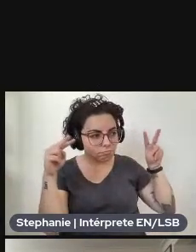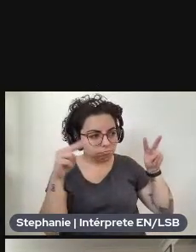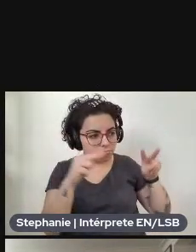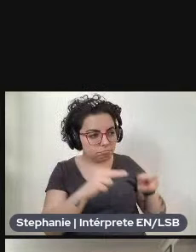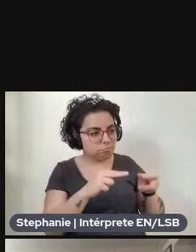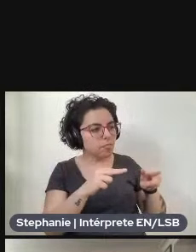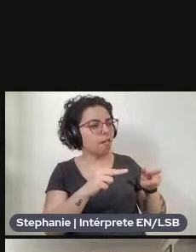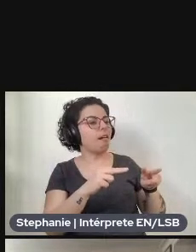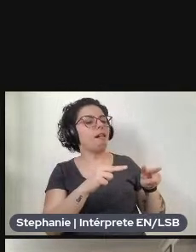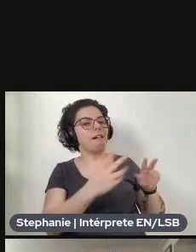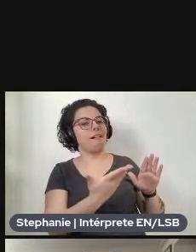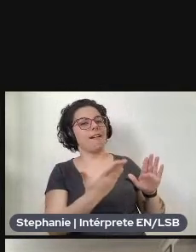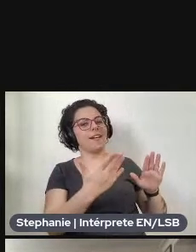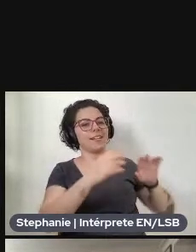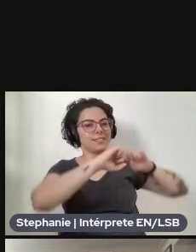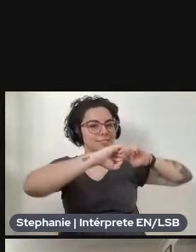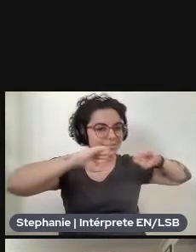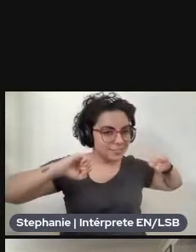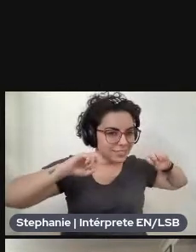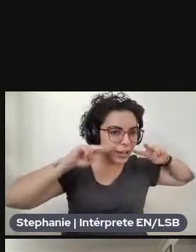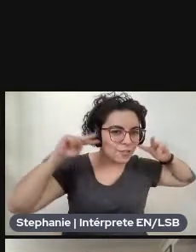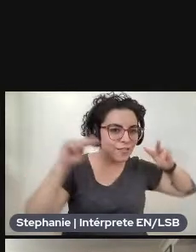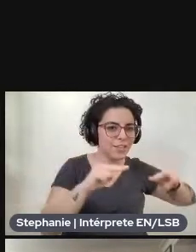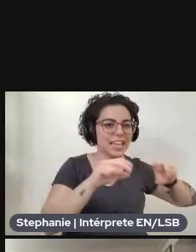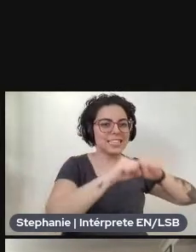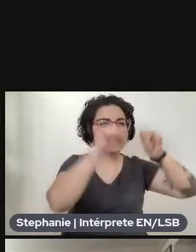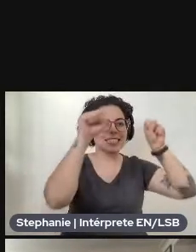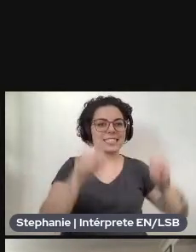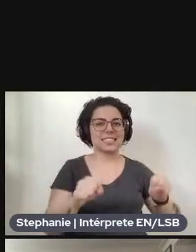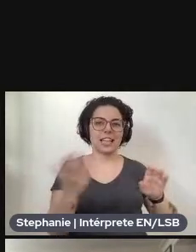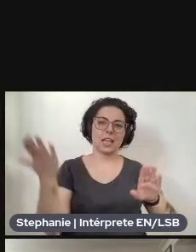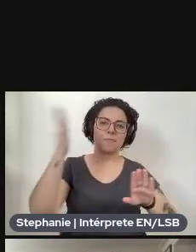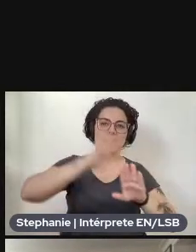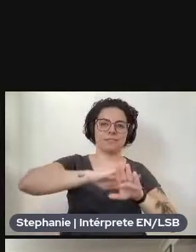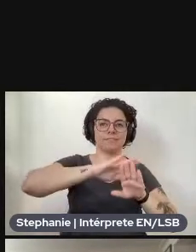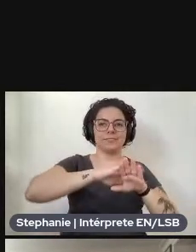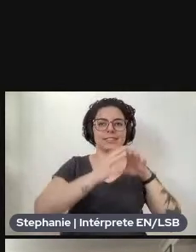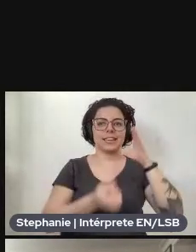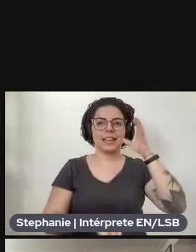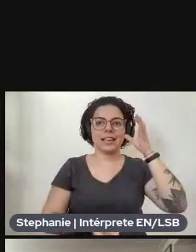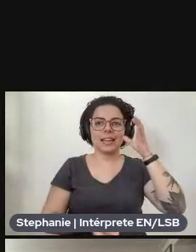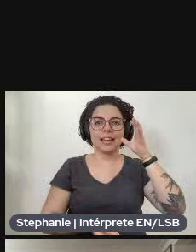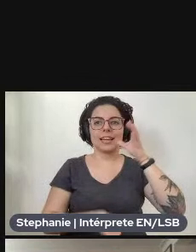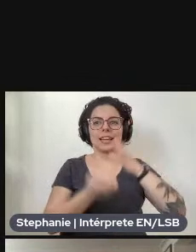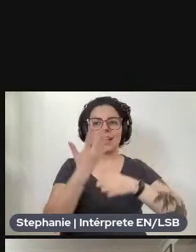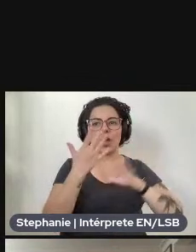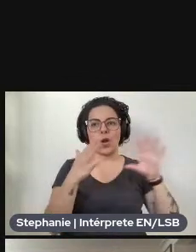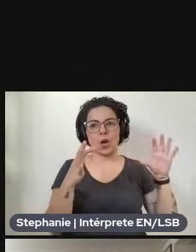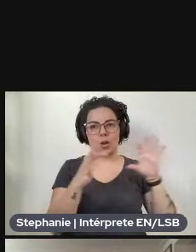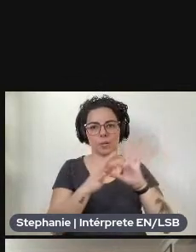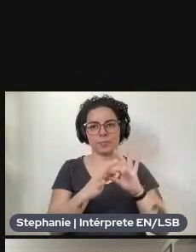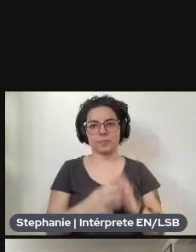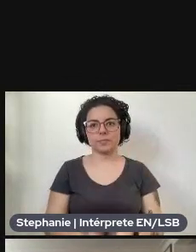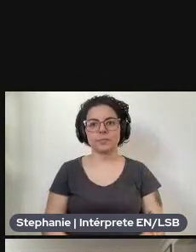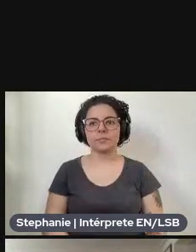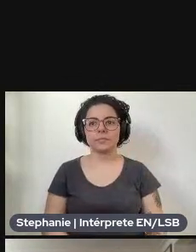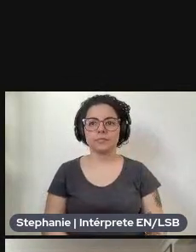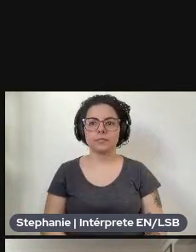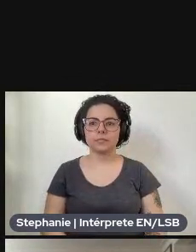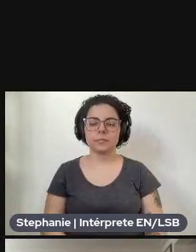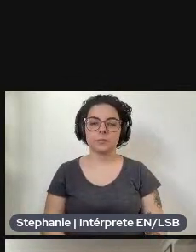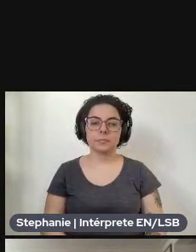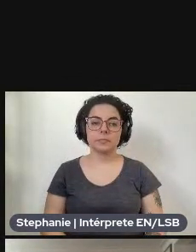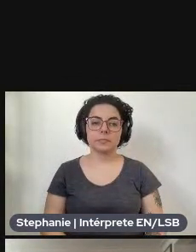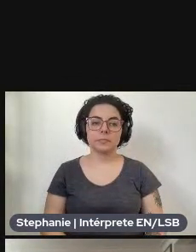os concretizou, digamos assim, ou que lhes possibilitou a sua concretização. Okay?